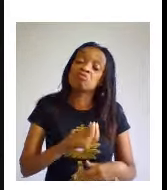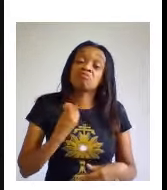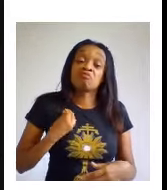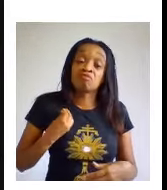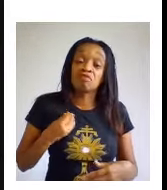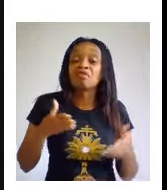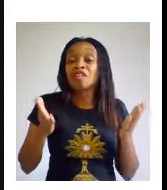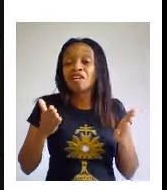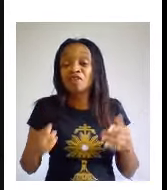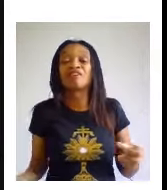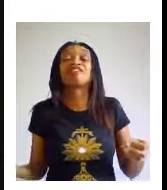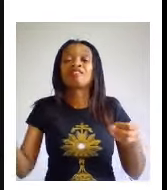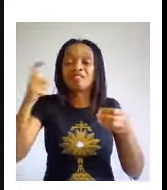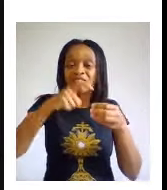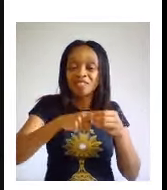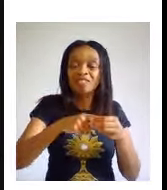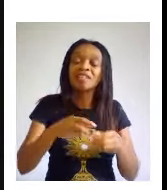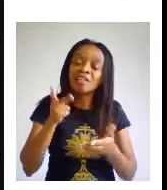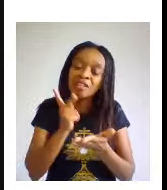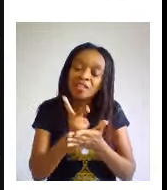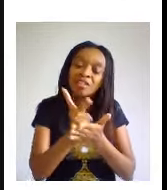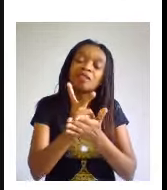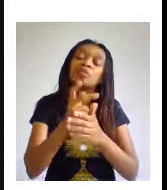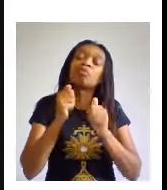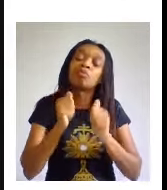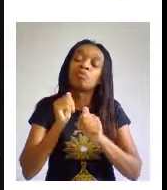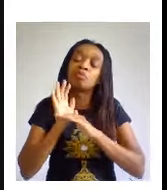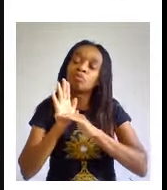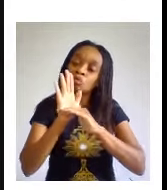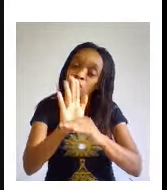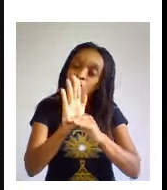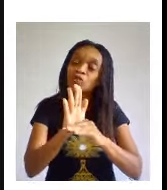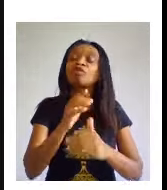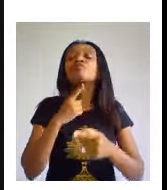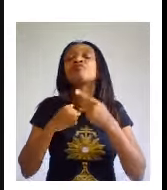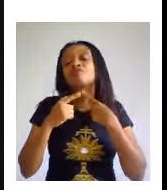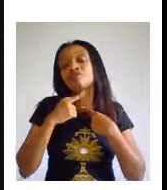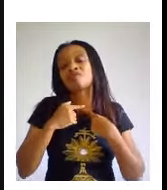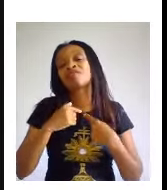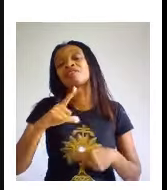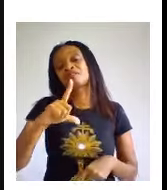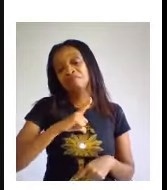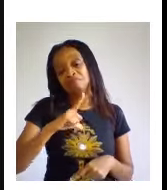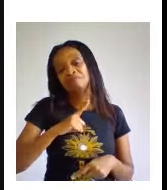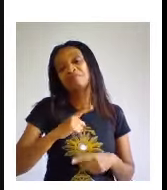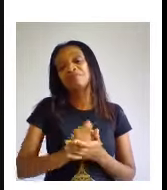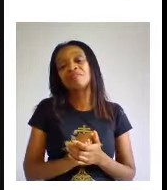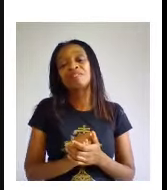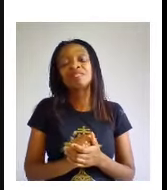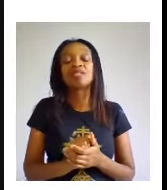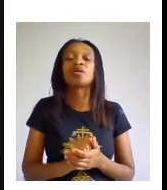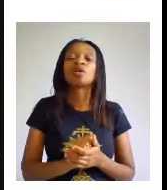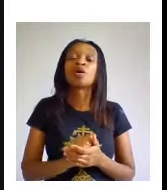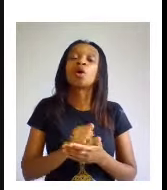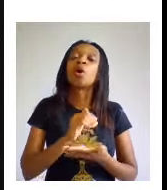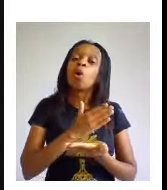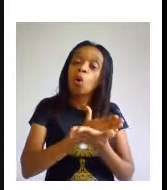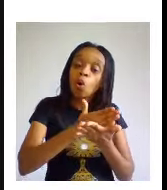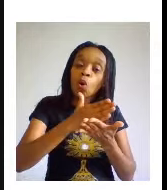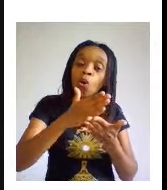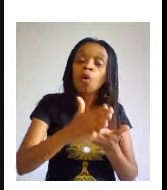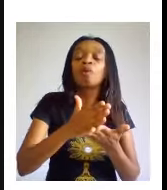Então, sempre que eu puder contribuir, esse é um desejo que eu tenho. Então, vou começar com